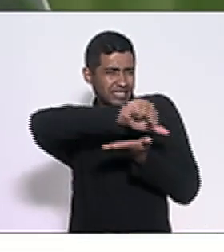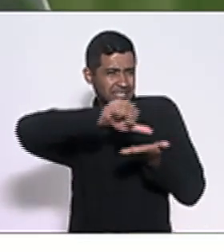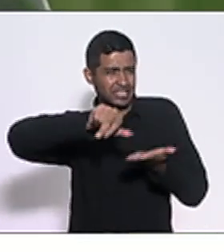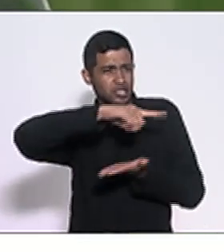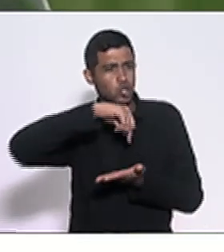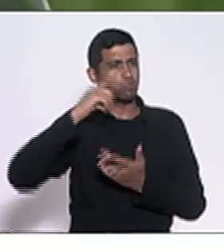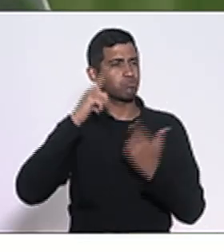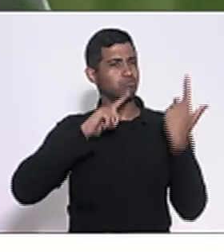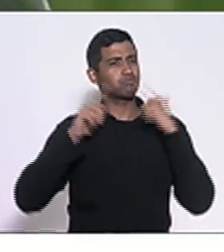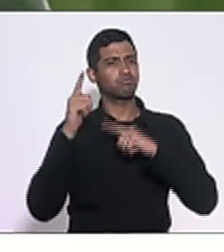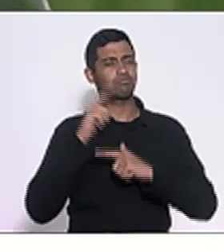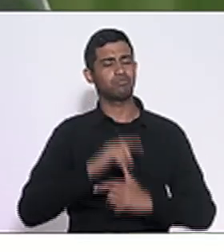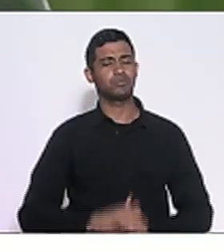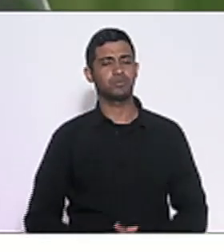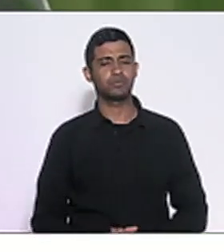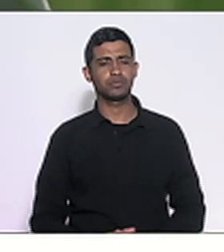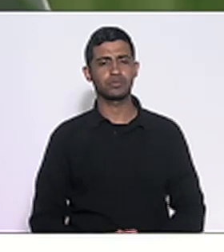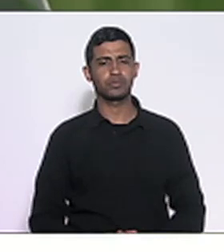trabalhar, né?